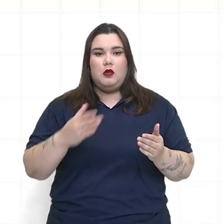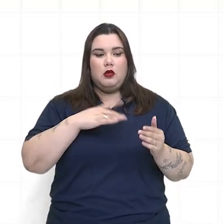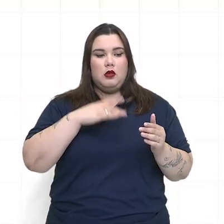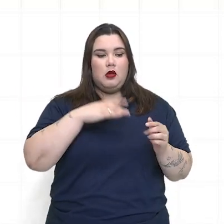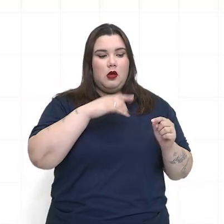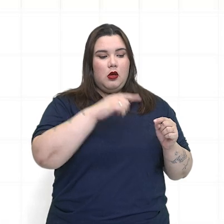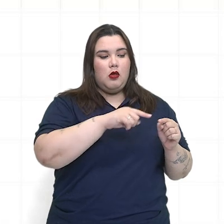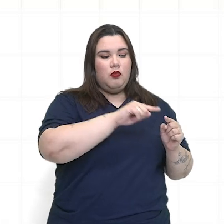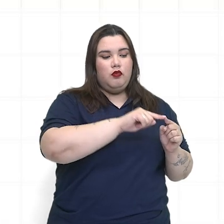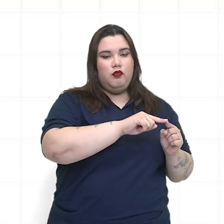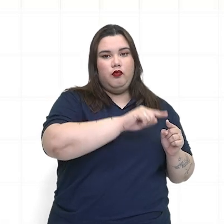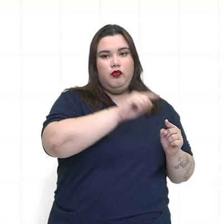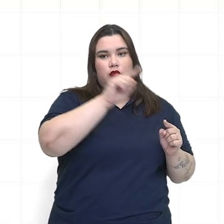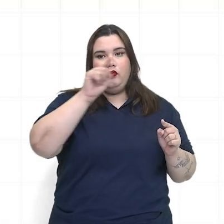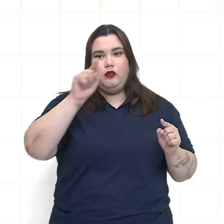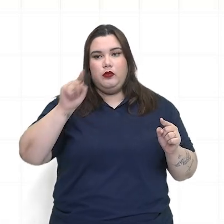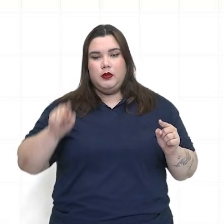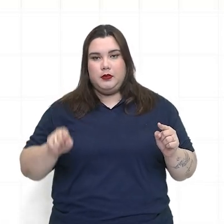outra volta.